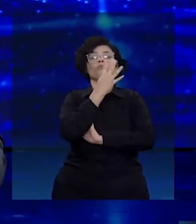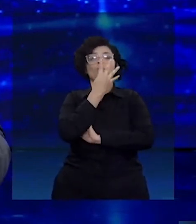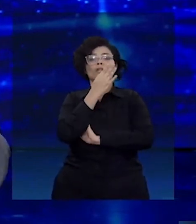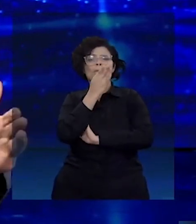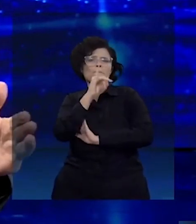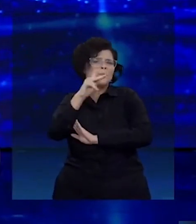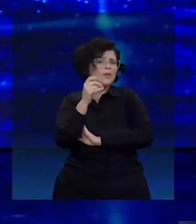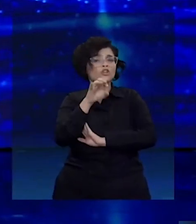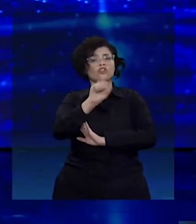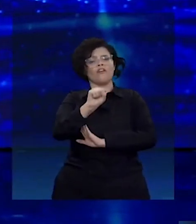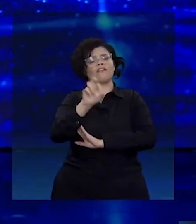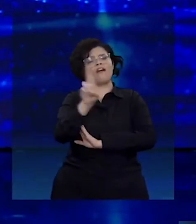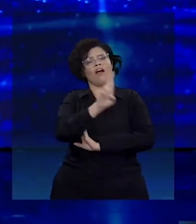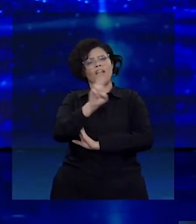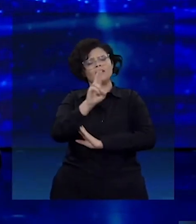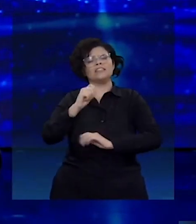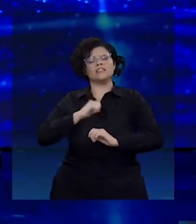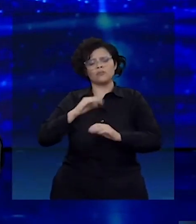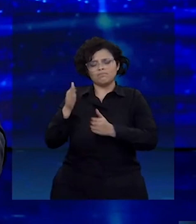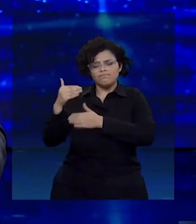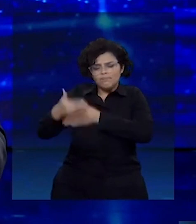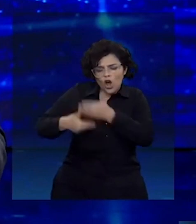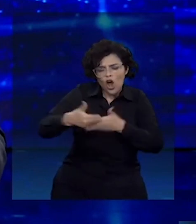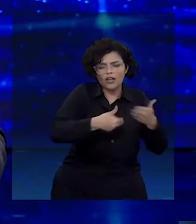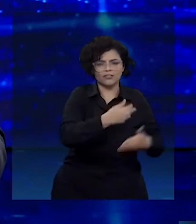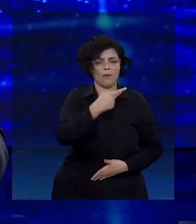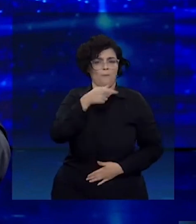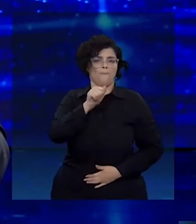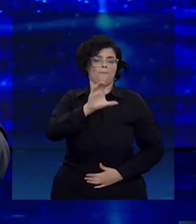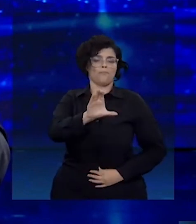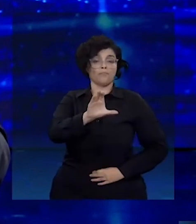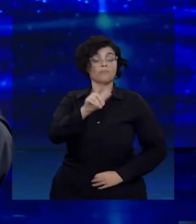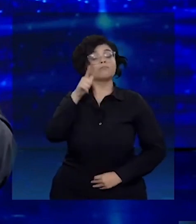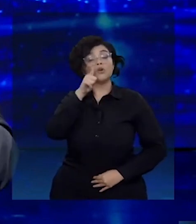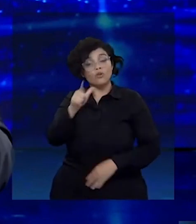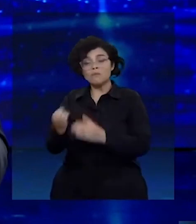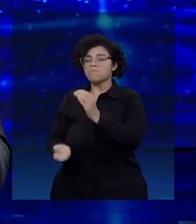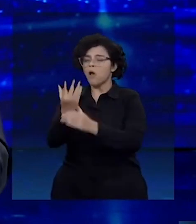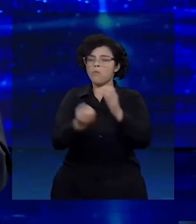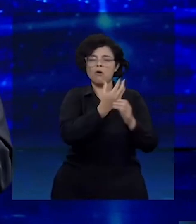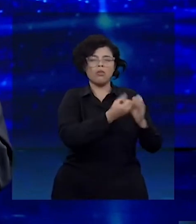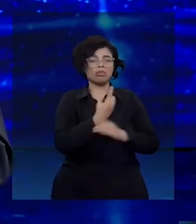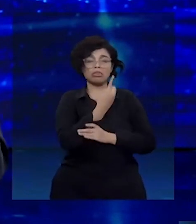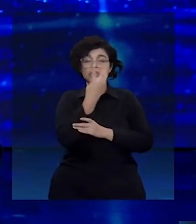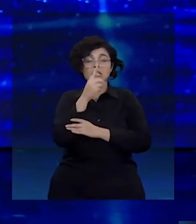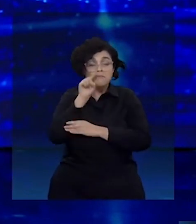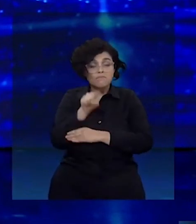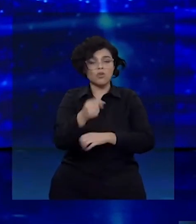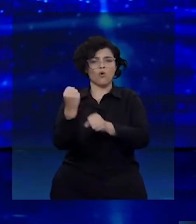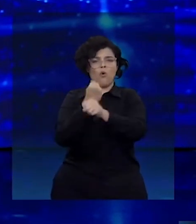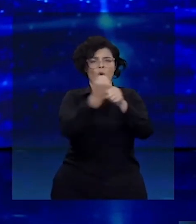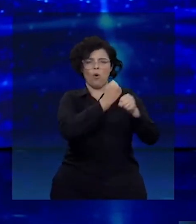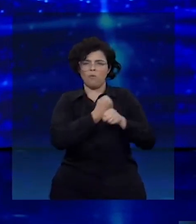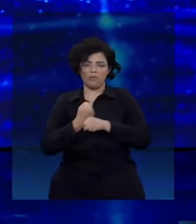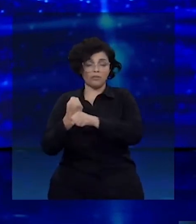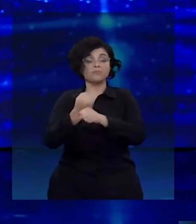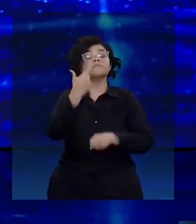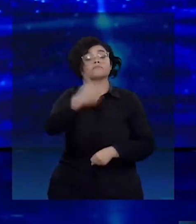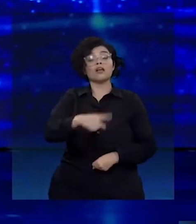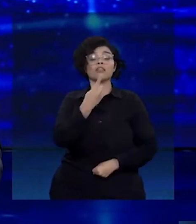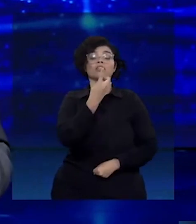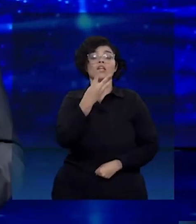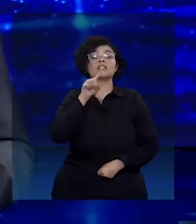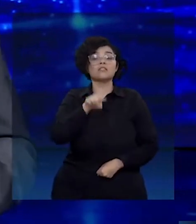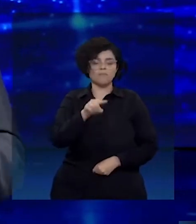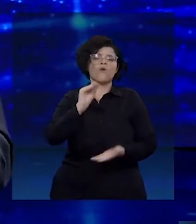reais durante todo o processo do PAC para construir 13 mil obras que foram entregues e mais 13 mil que